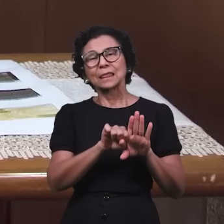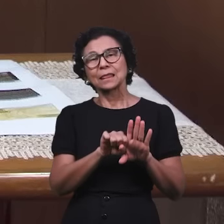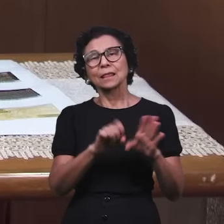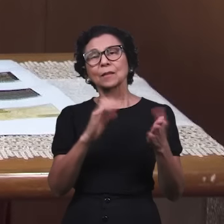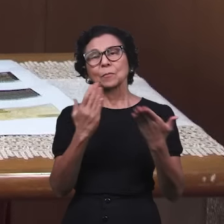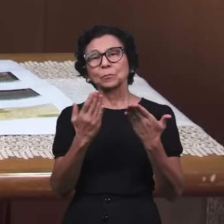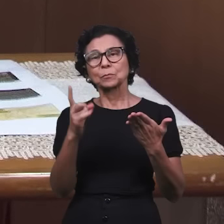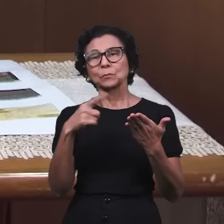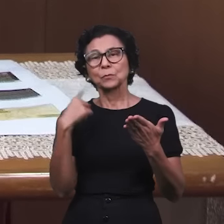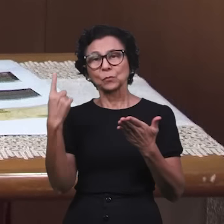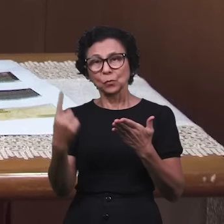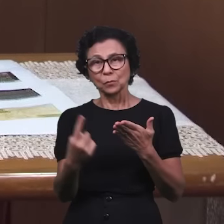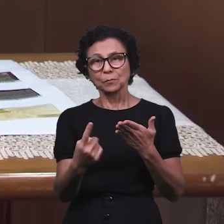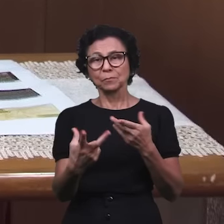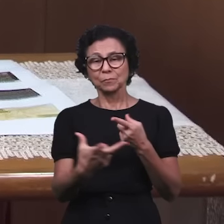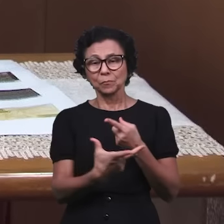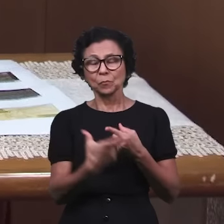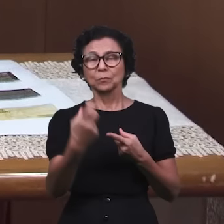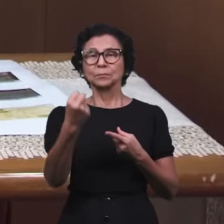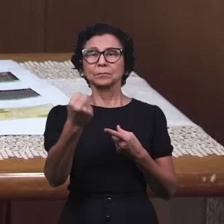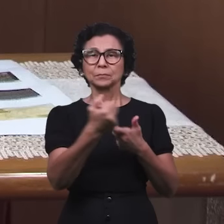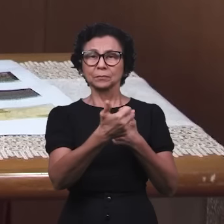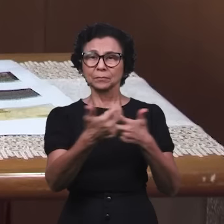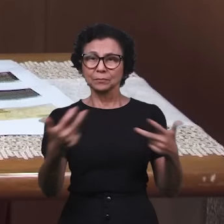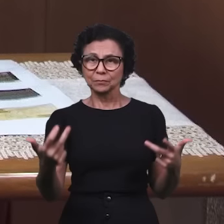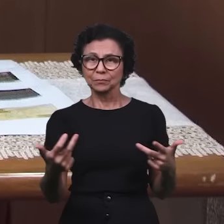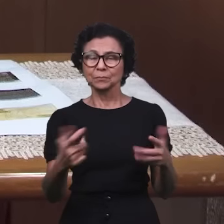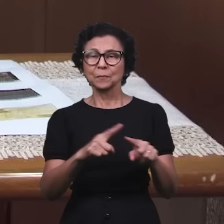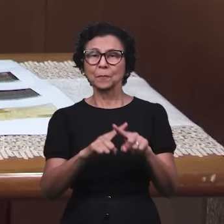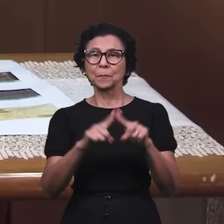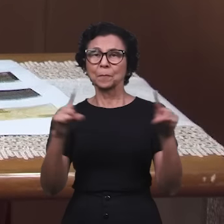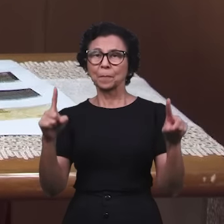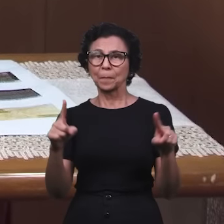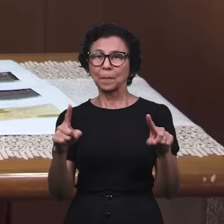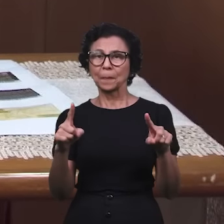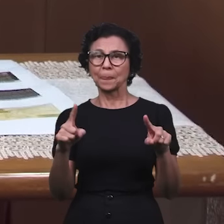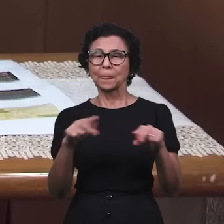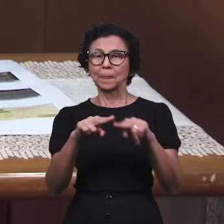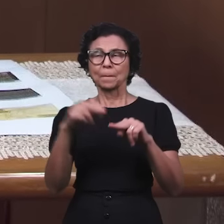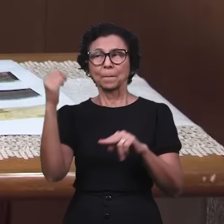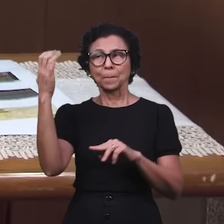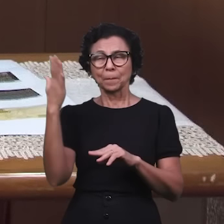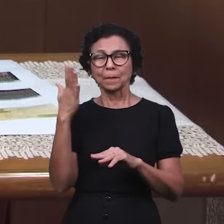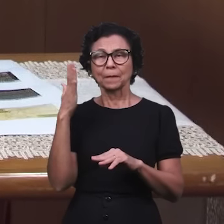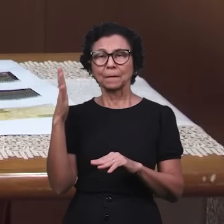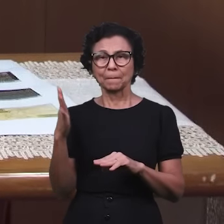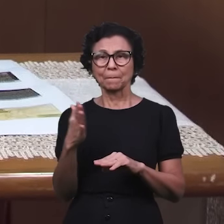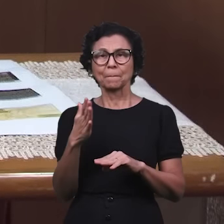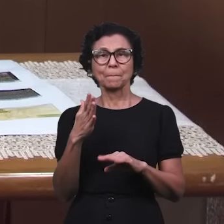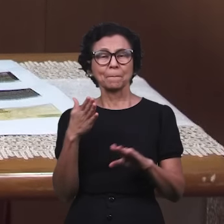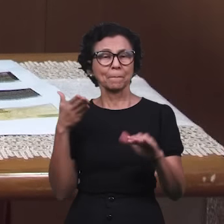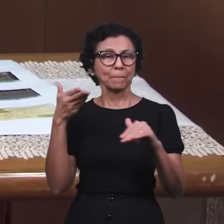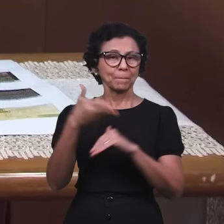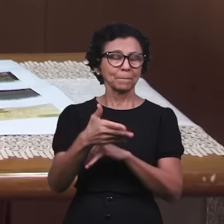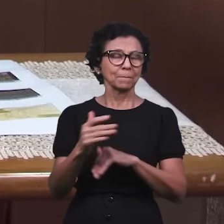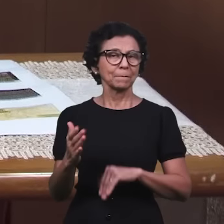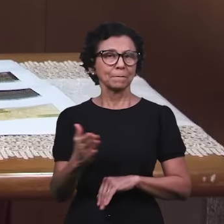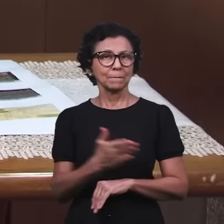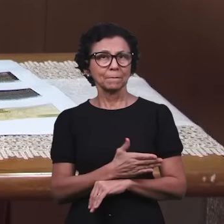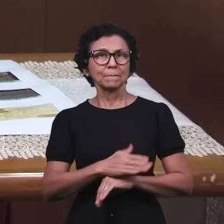fazer e que vamos entrar pela obra de Davi, vamos entrar pela revelação. Eu vou dar um exemplo aqui, em